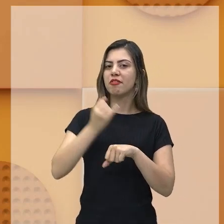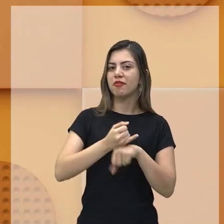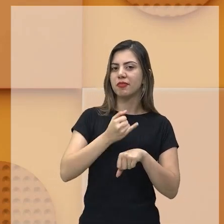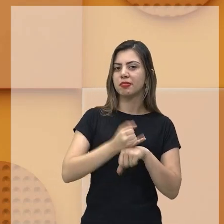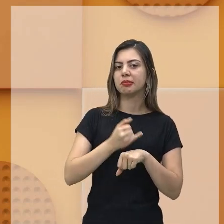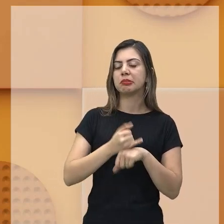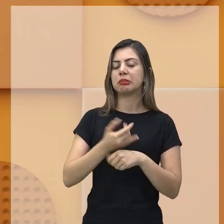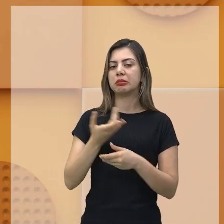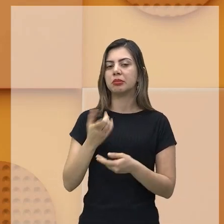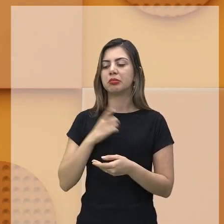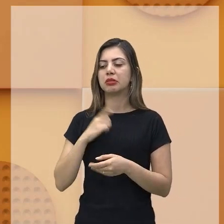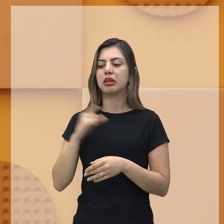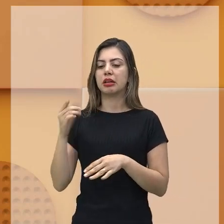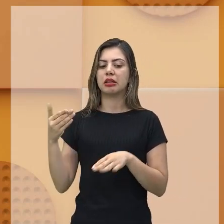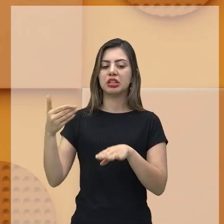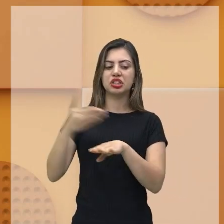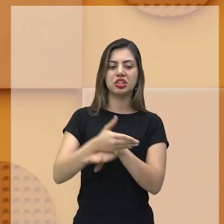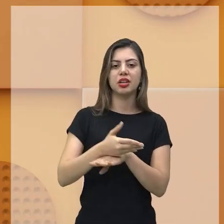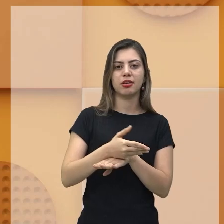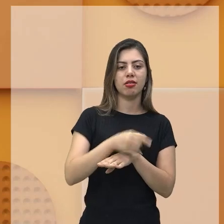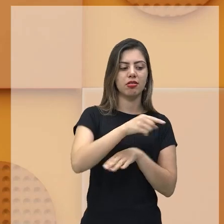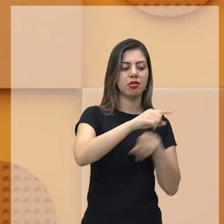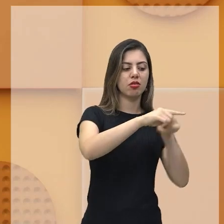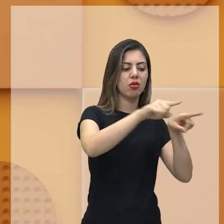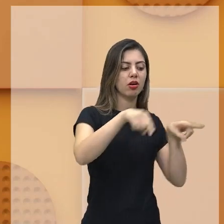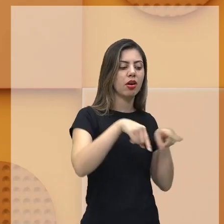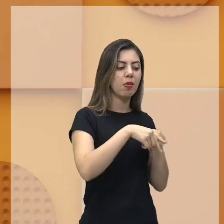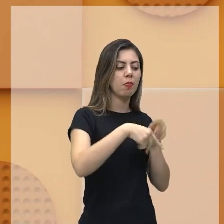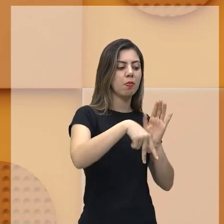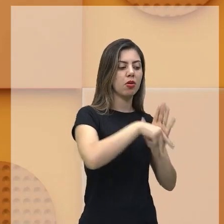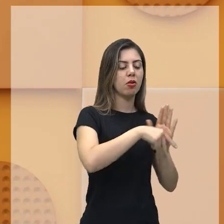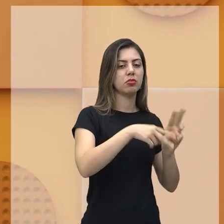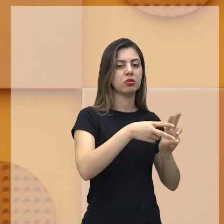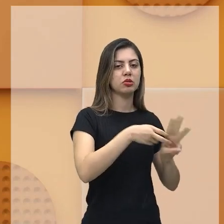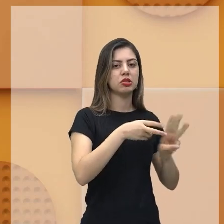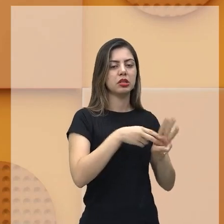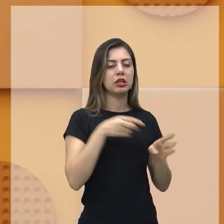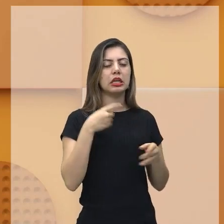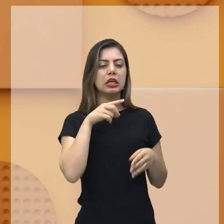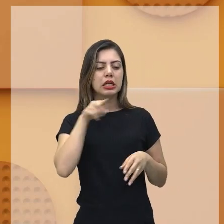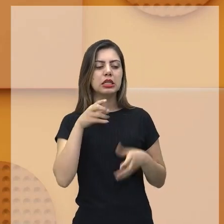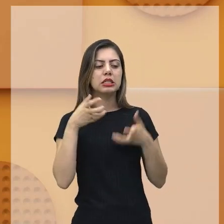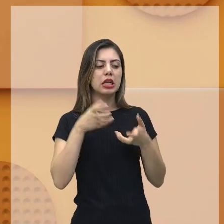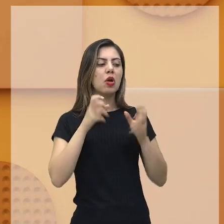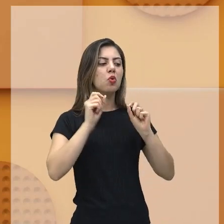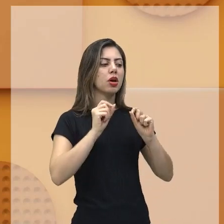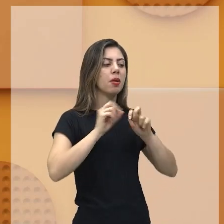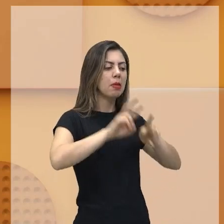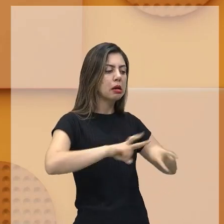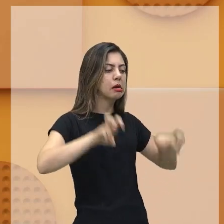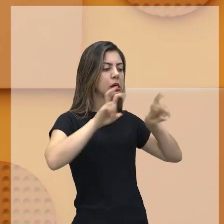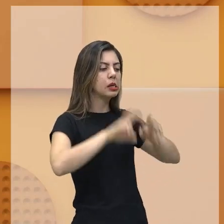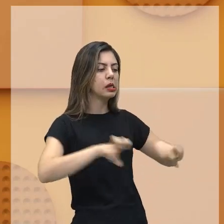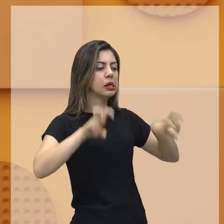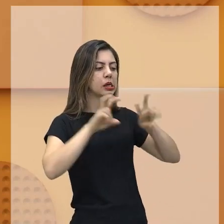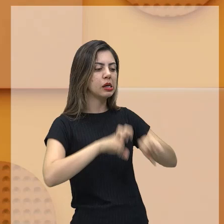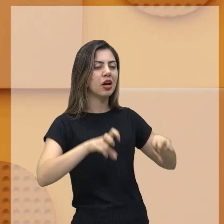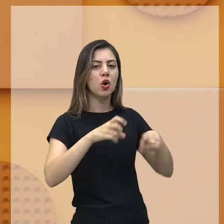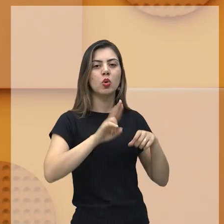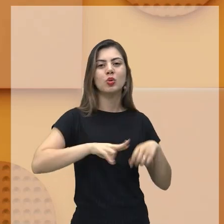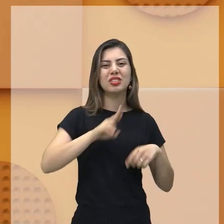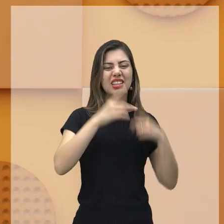demarcado como sendo indígenas e tentam ali explorar, muitas das vezes subjugando de forma violenta